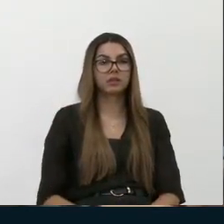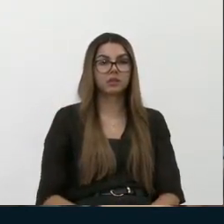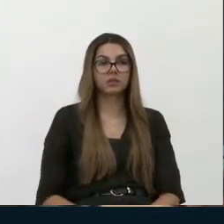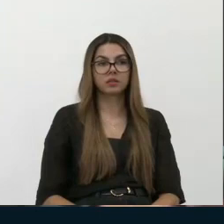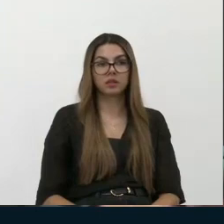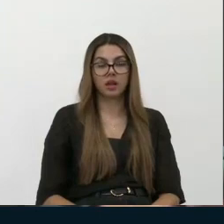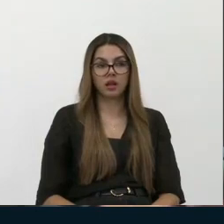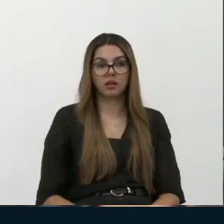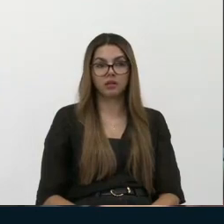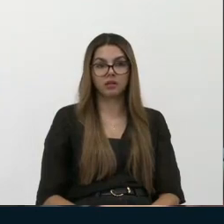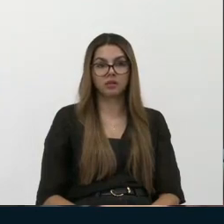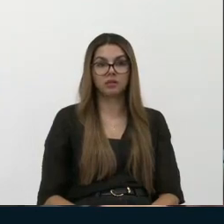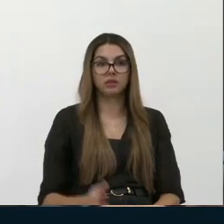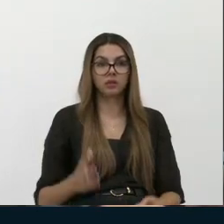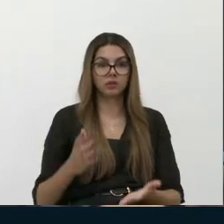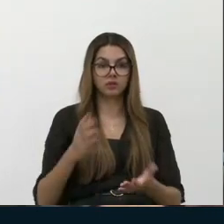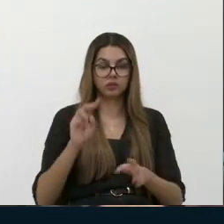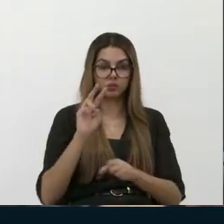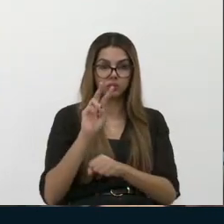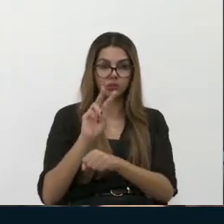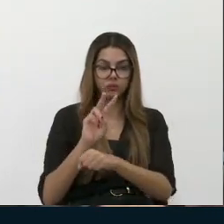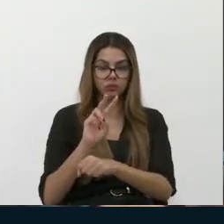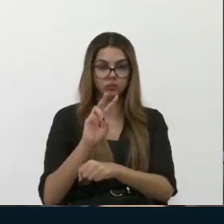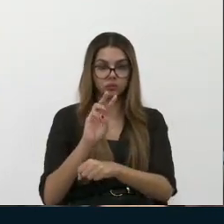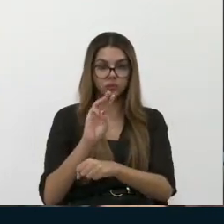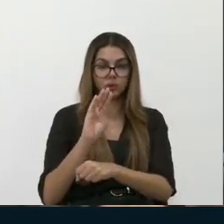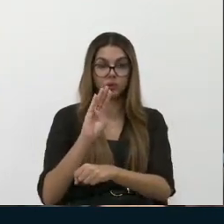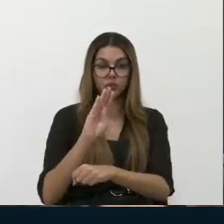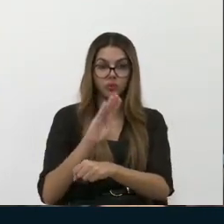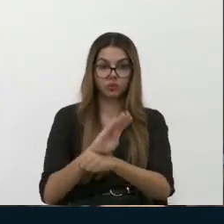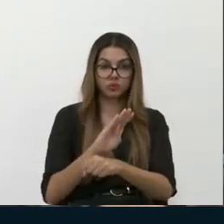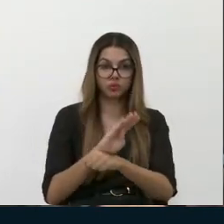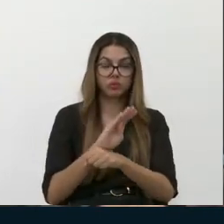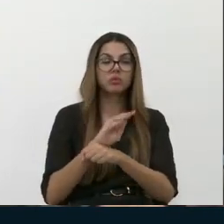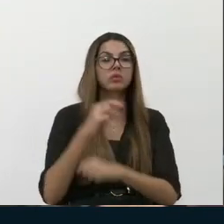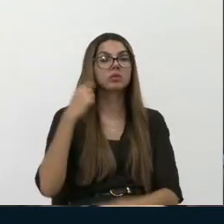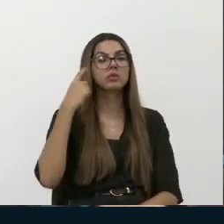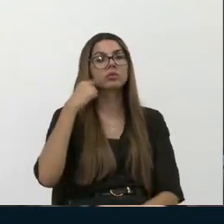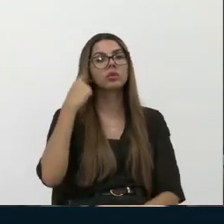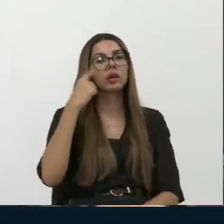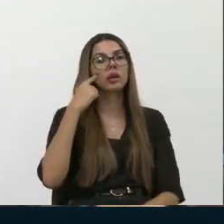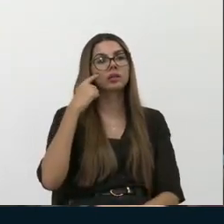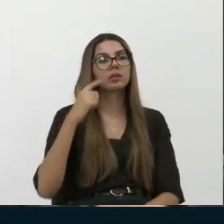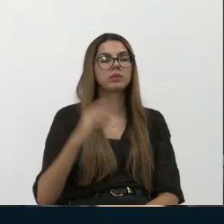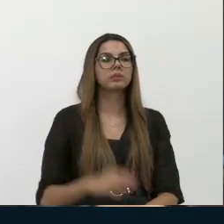advogados nos recursos, principalmente perante ao STF.